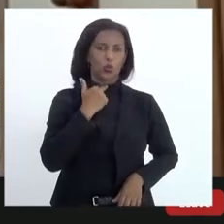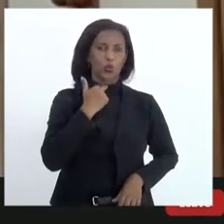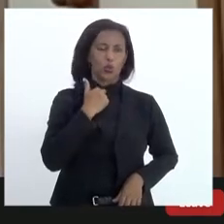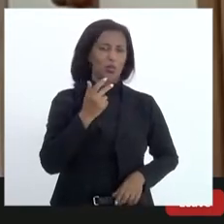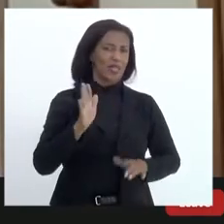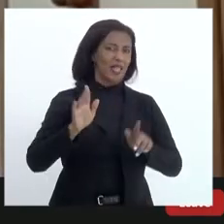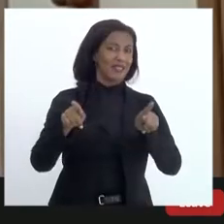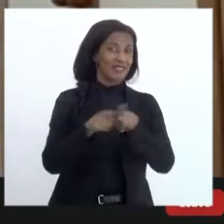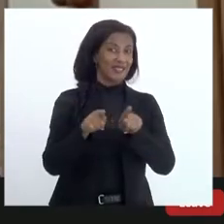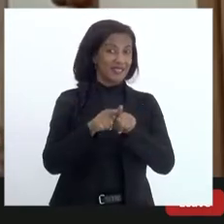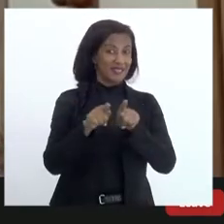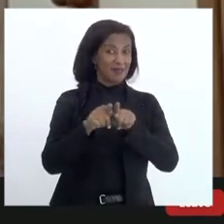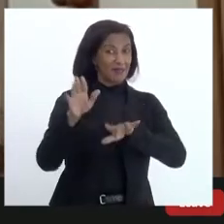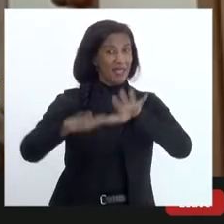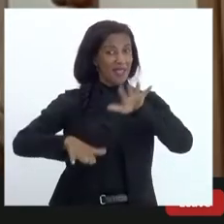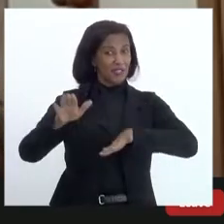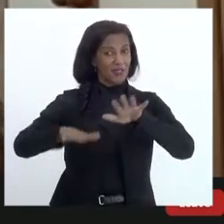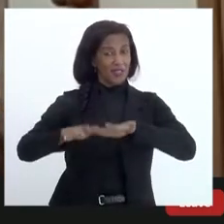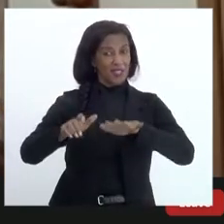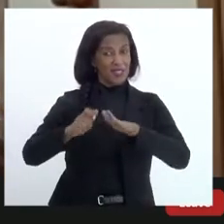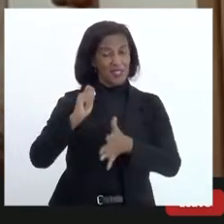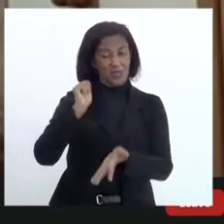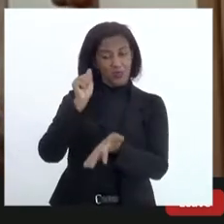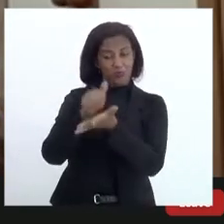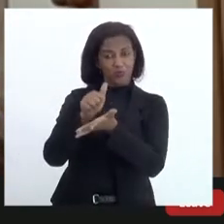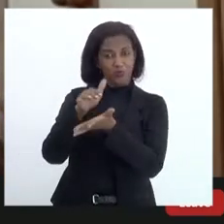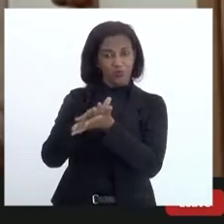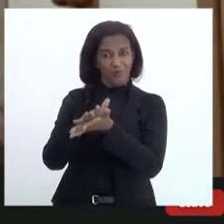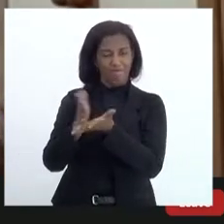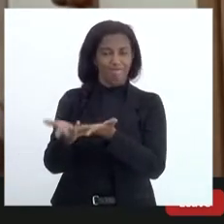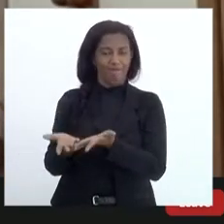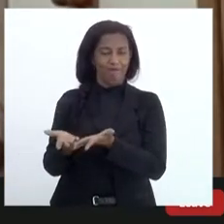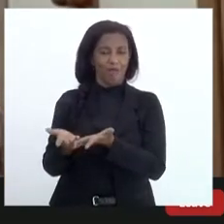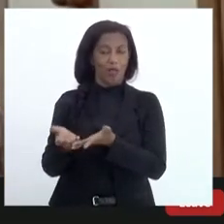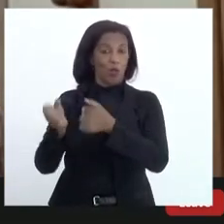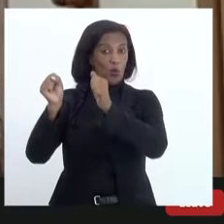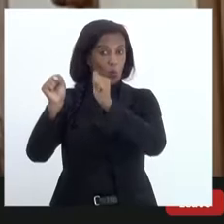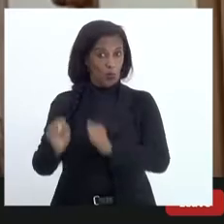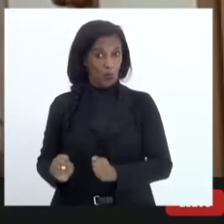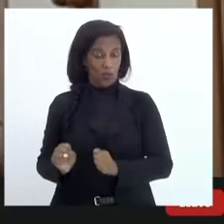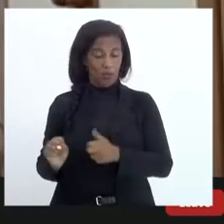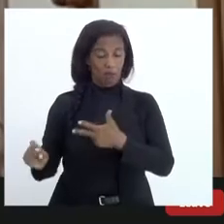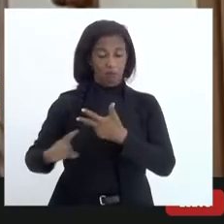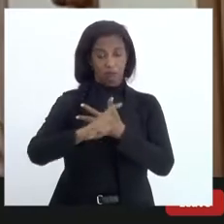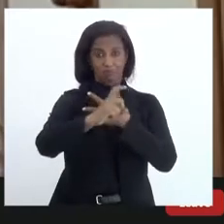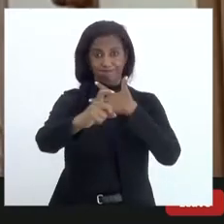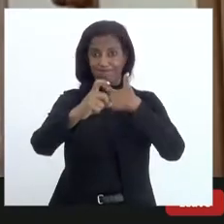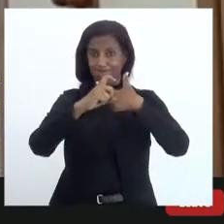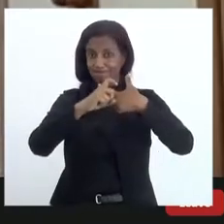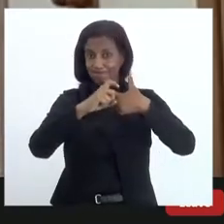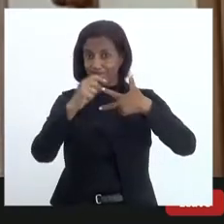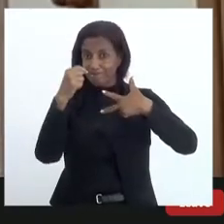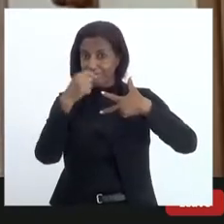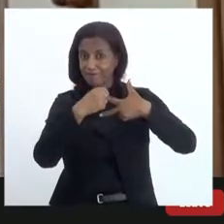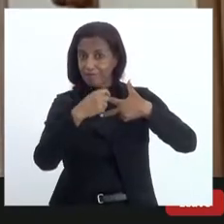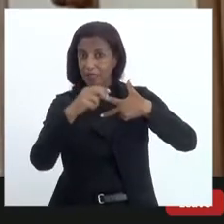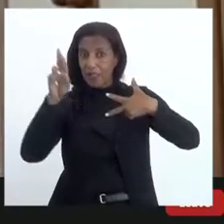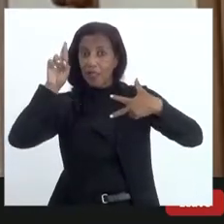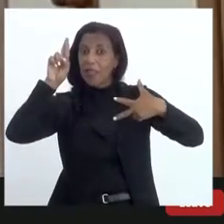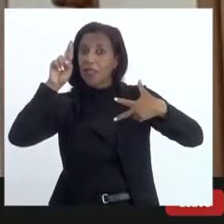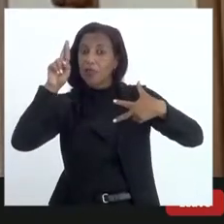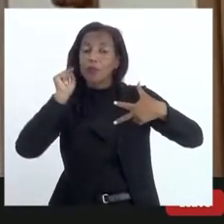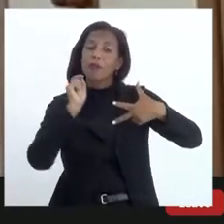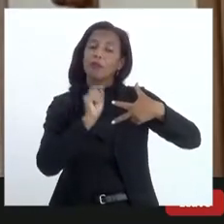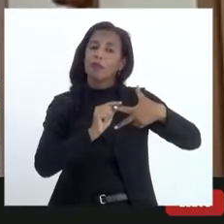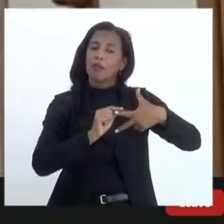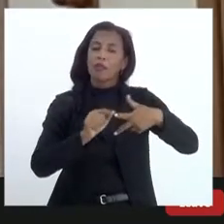muita omissão do Estado, do Poder Executivo, né, que tem o dever de fiscalizar, que tem o